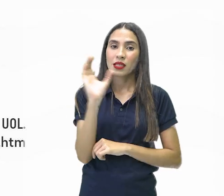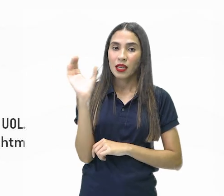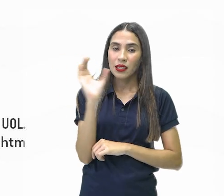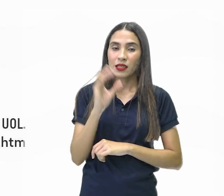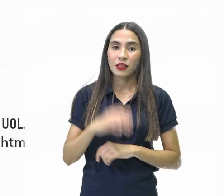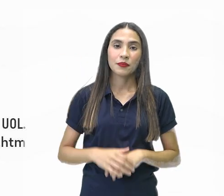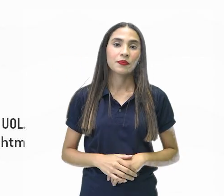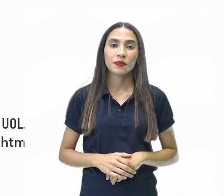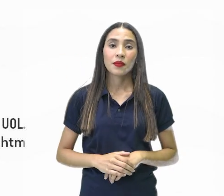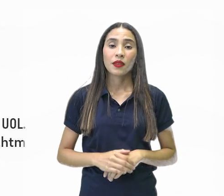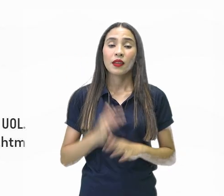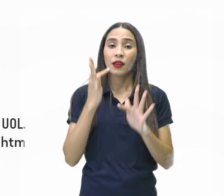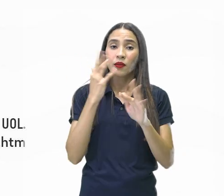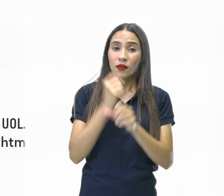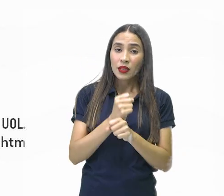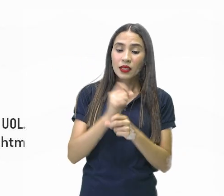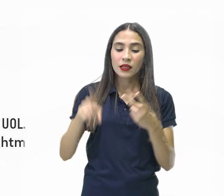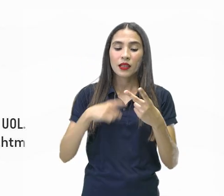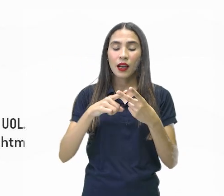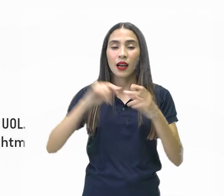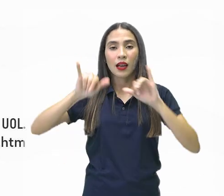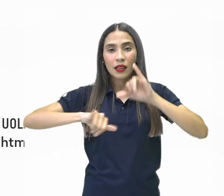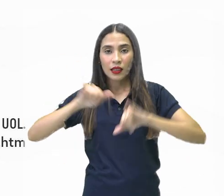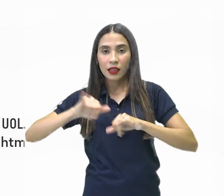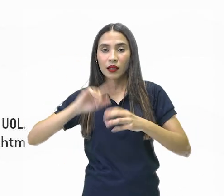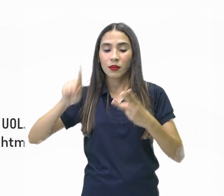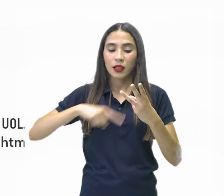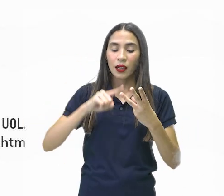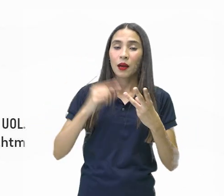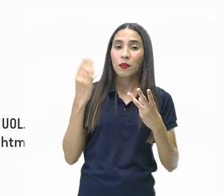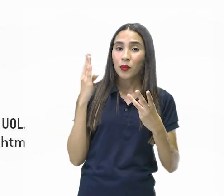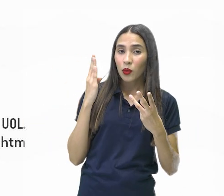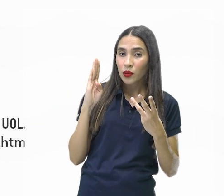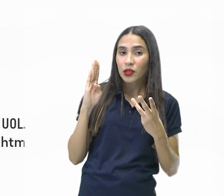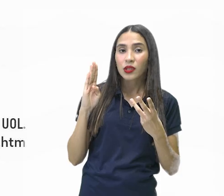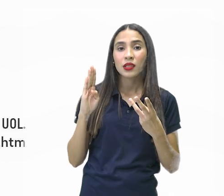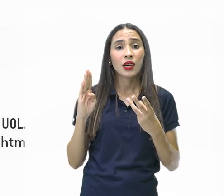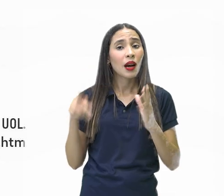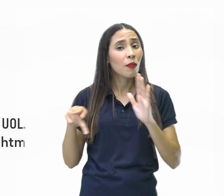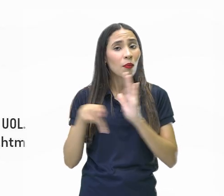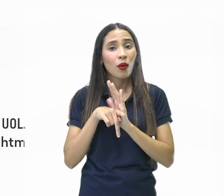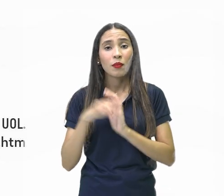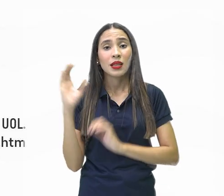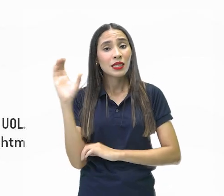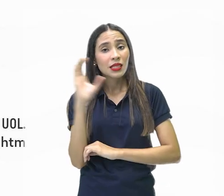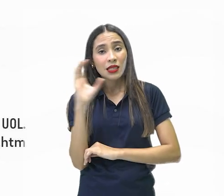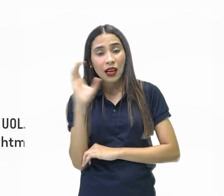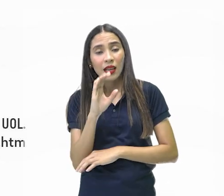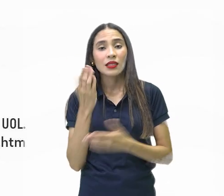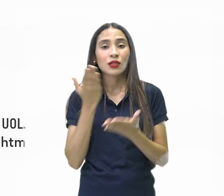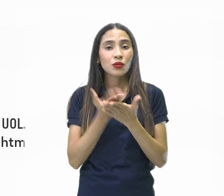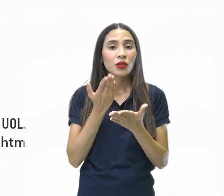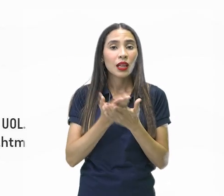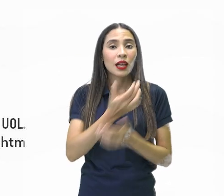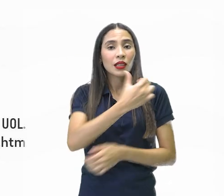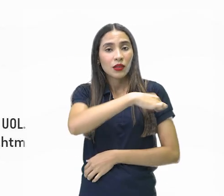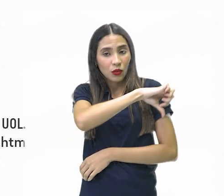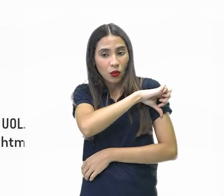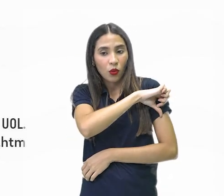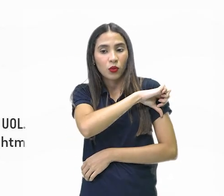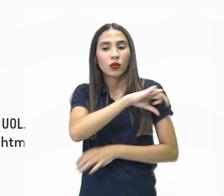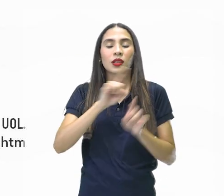as ciências, física, química, biologia, né, a própria ciência que é estudada no